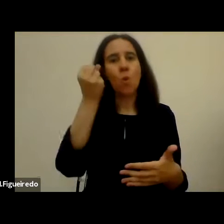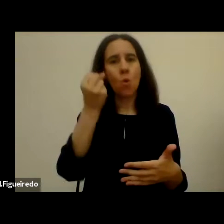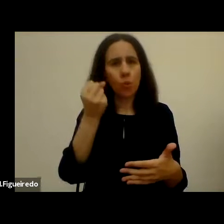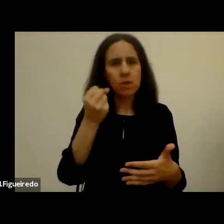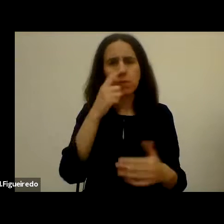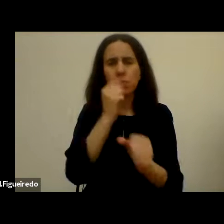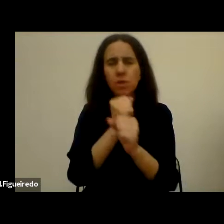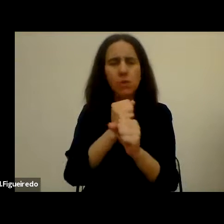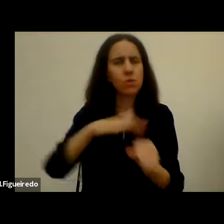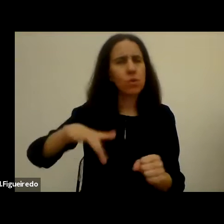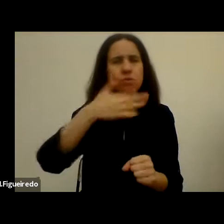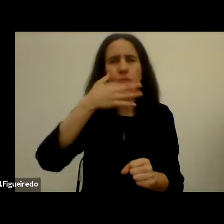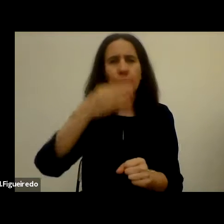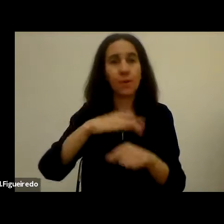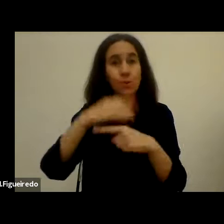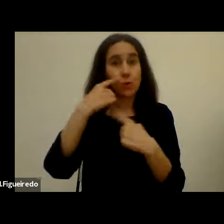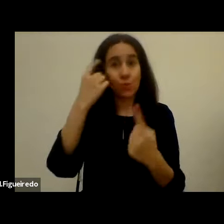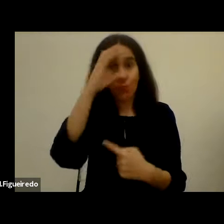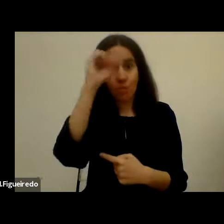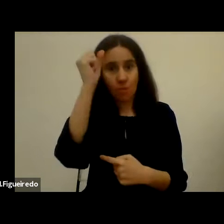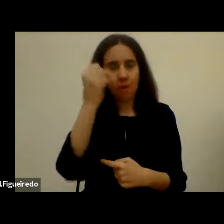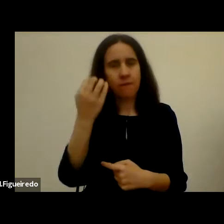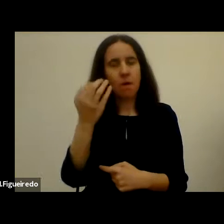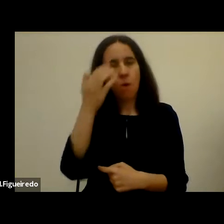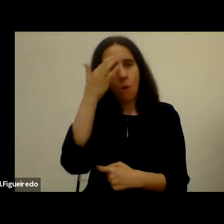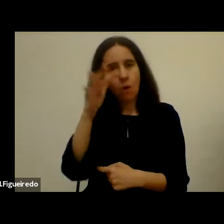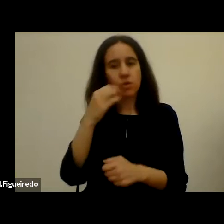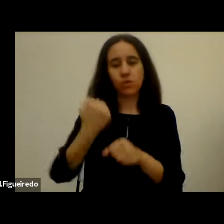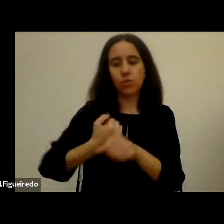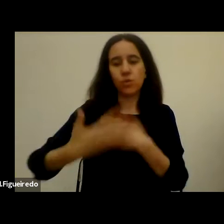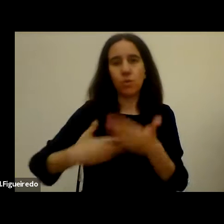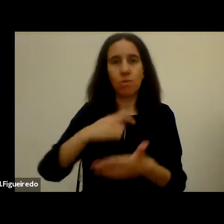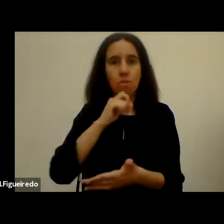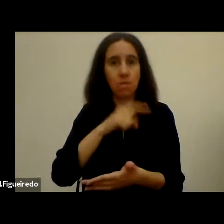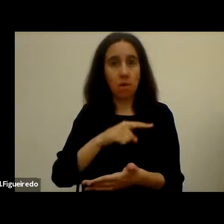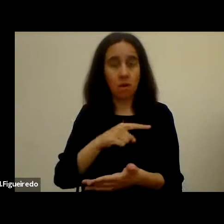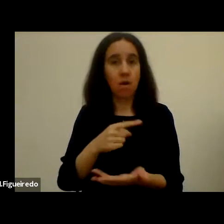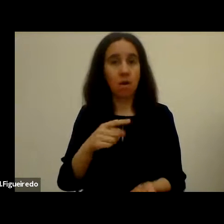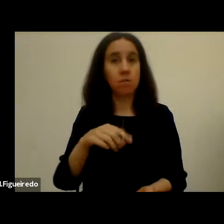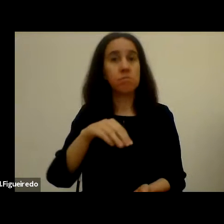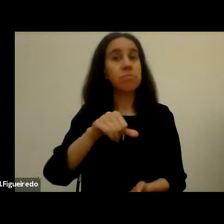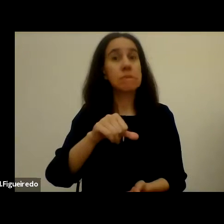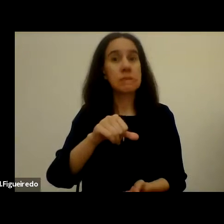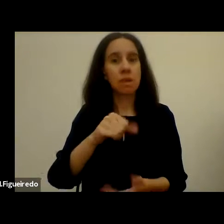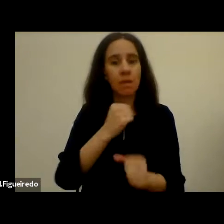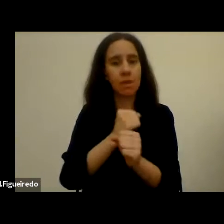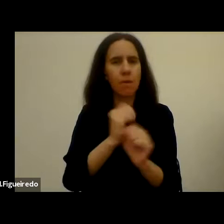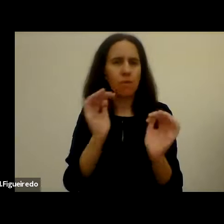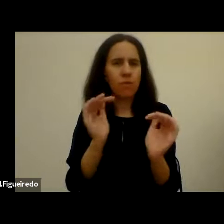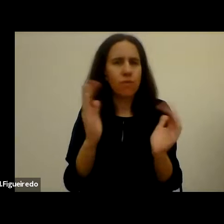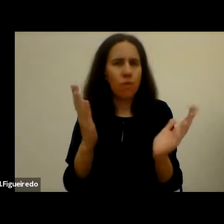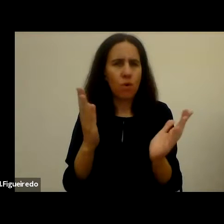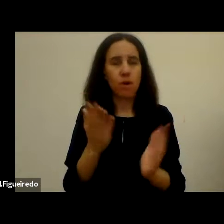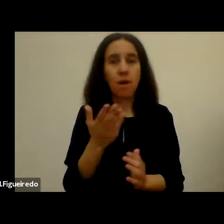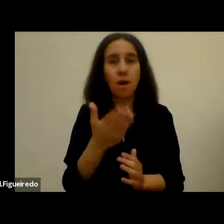os trabalhadores da Administração Pública que podiam exercer as suas funções fora do local de trabalho e